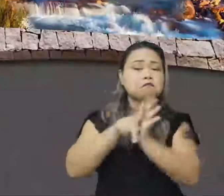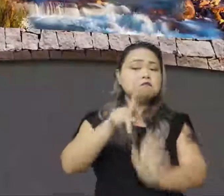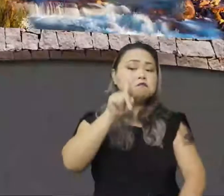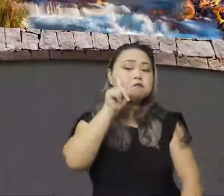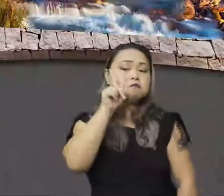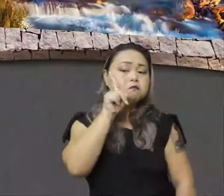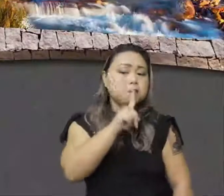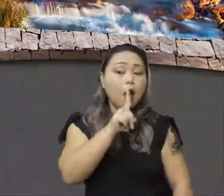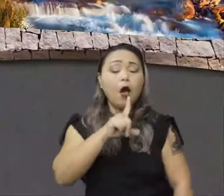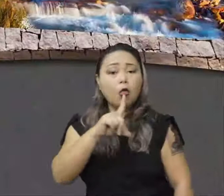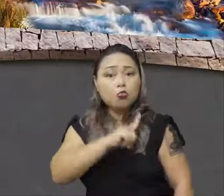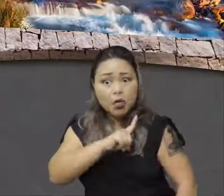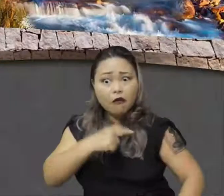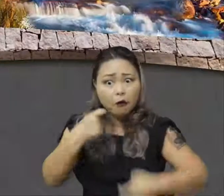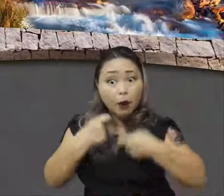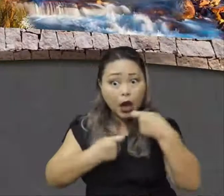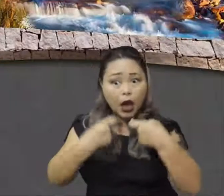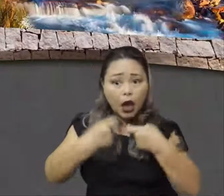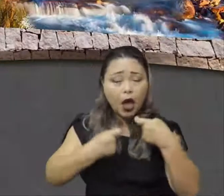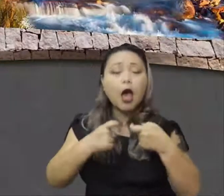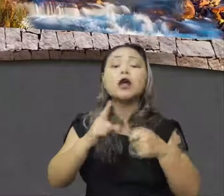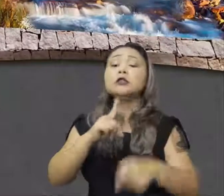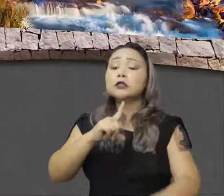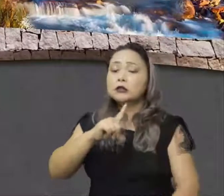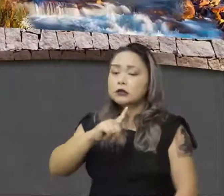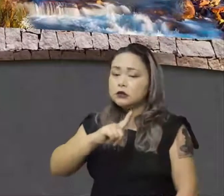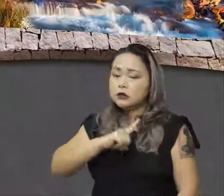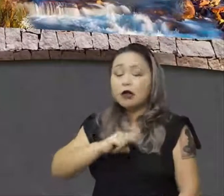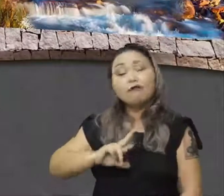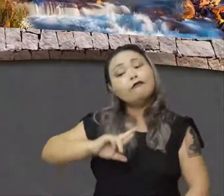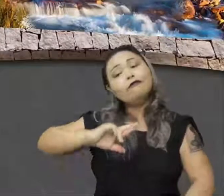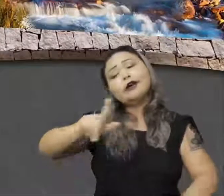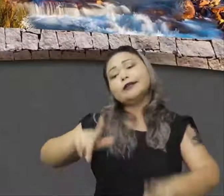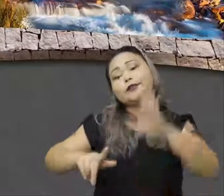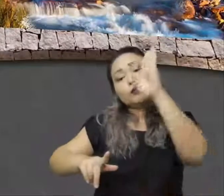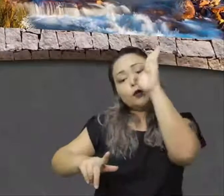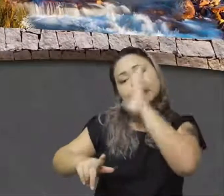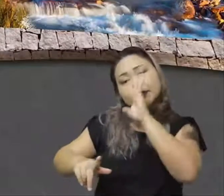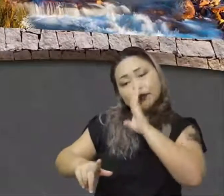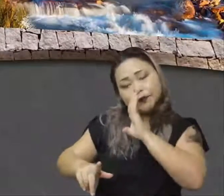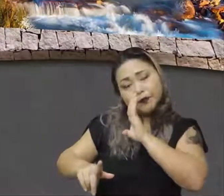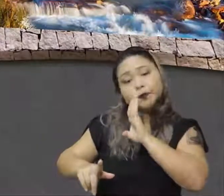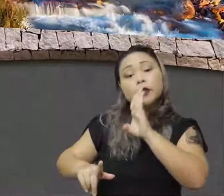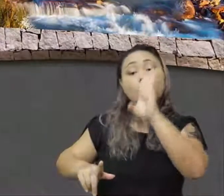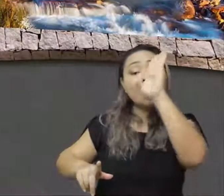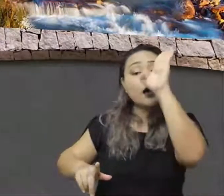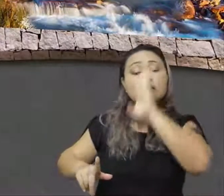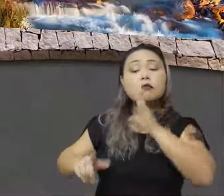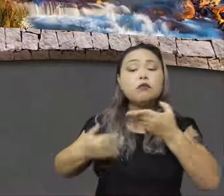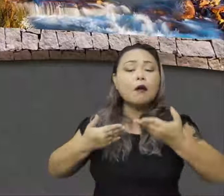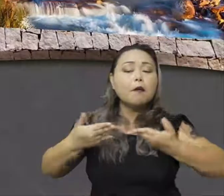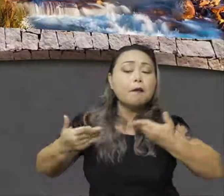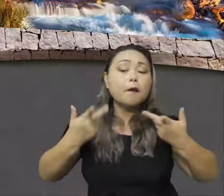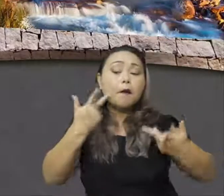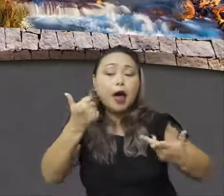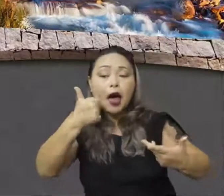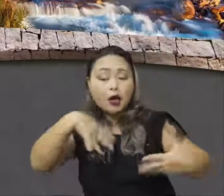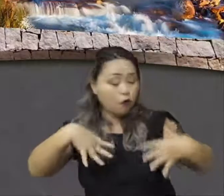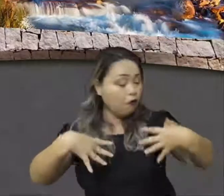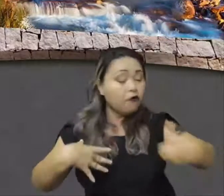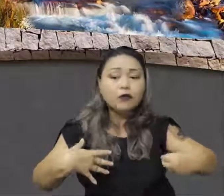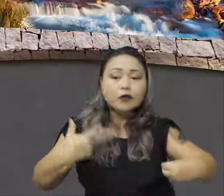Mas, professor, teve uma guerra para se tornar independente? Sim, é diferente do Brasil. O Brasil foi negociação de pai com